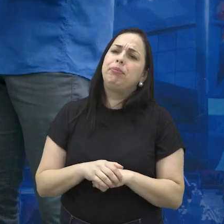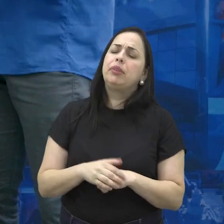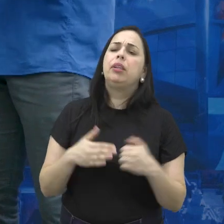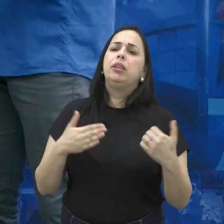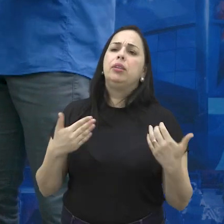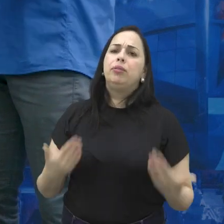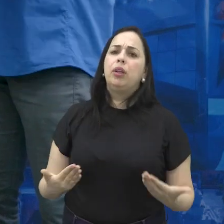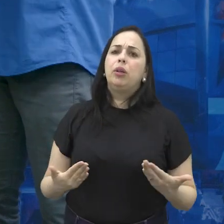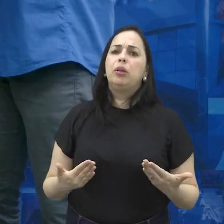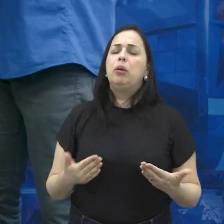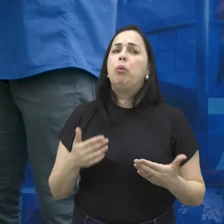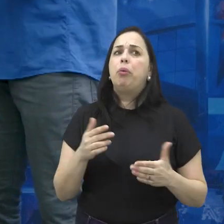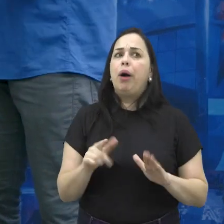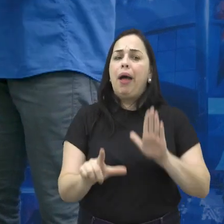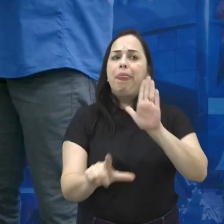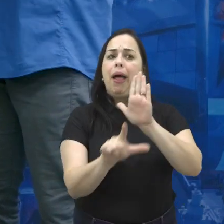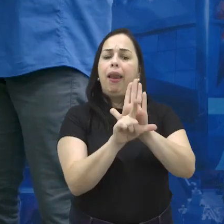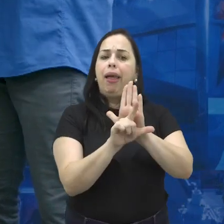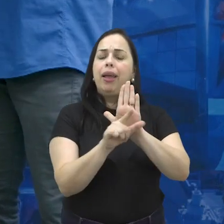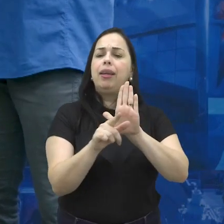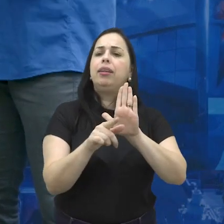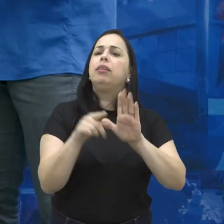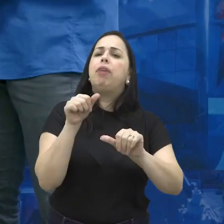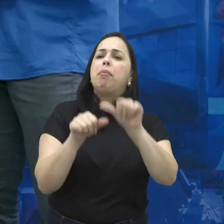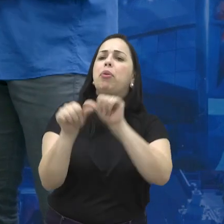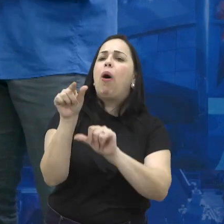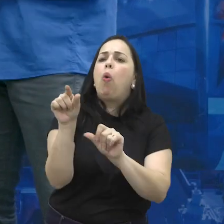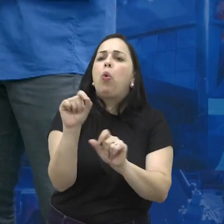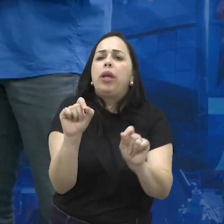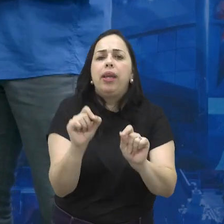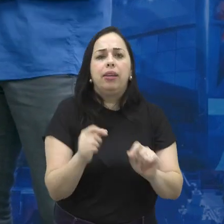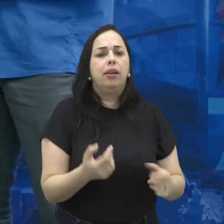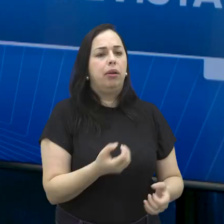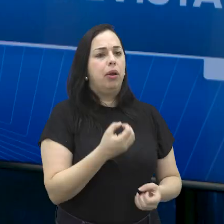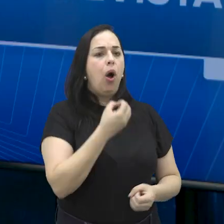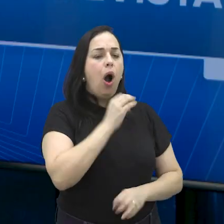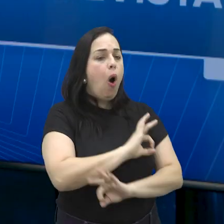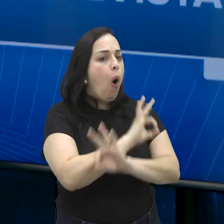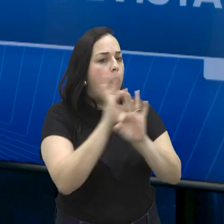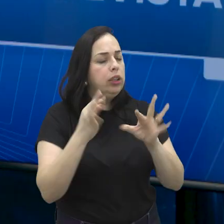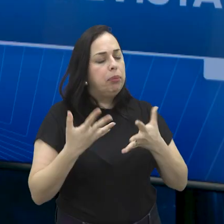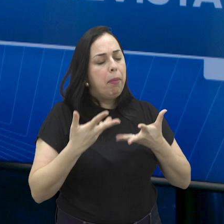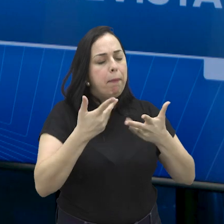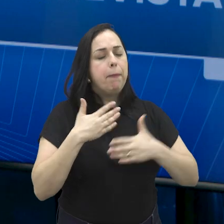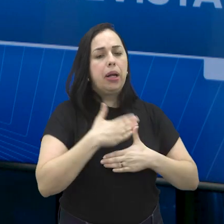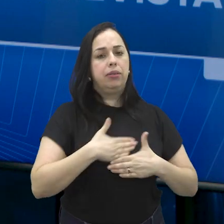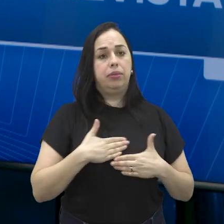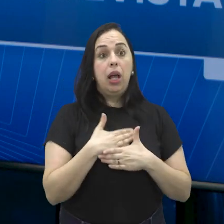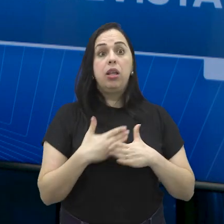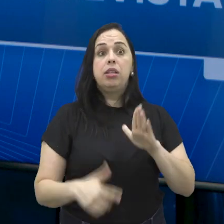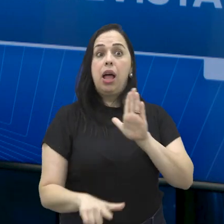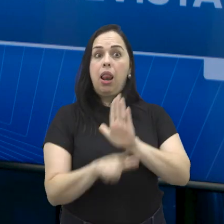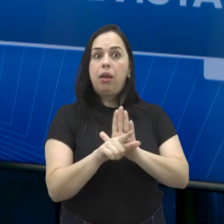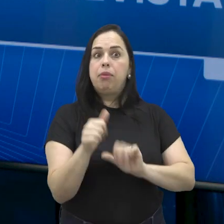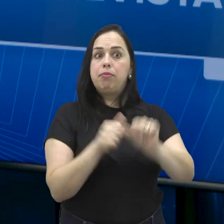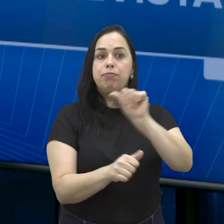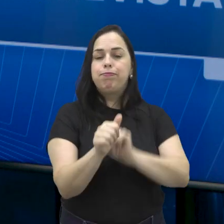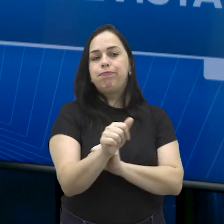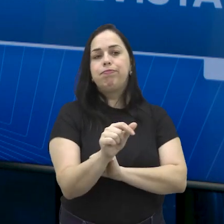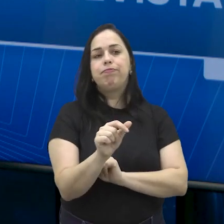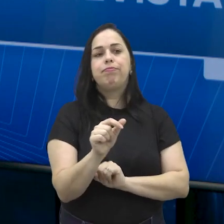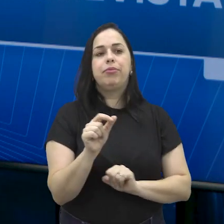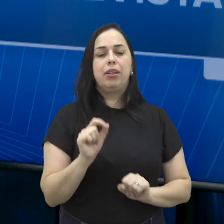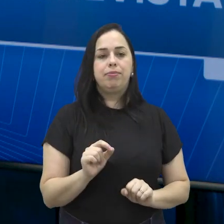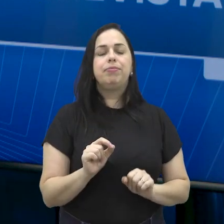as principais mudanças na PEC? Tudo bem? Tudo ótimo, como vai? É um prazer estar aqui. Bom, as principais mudanças